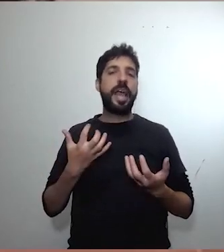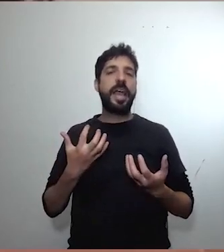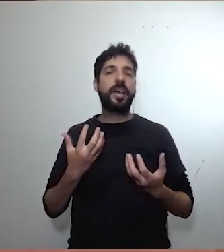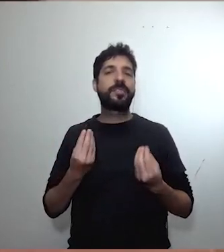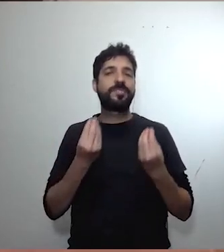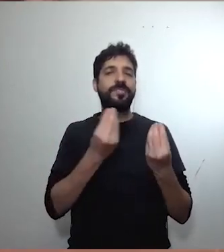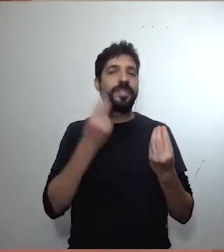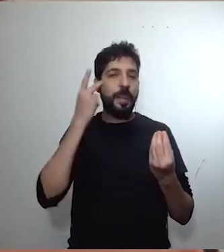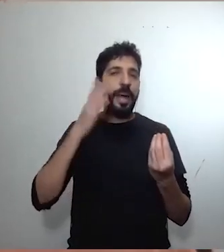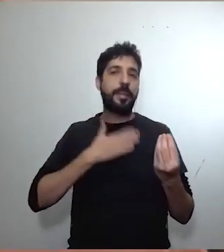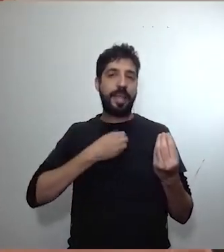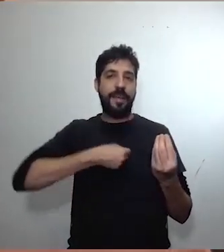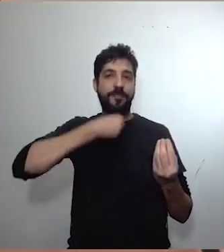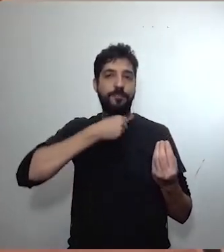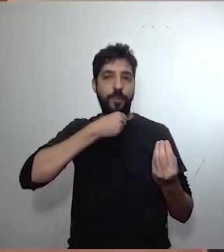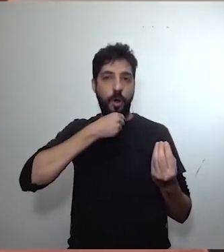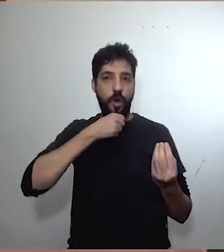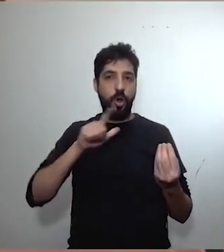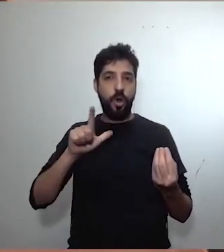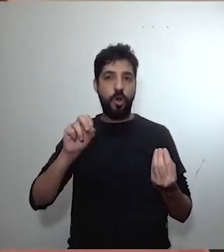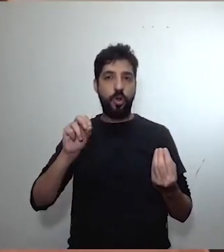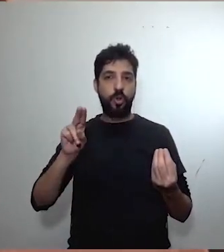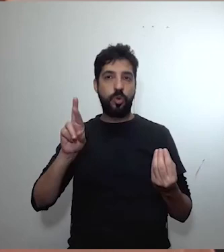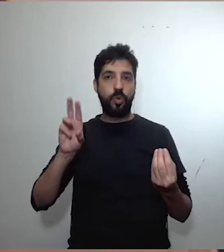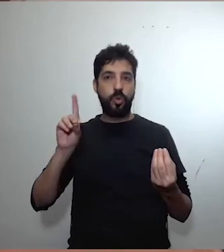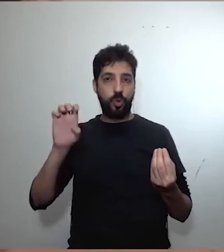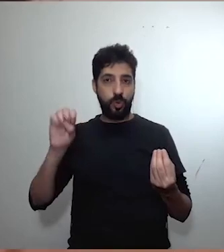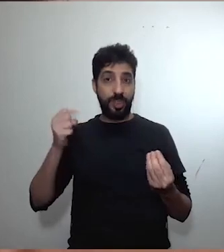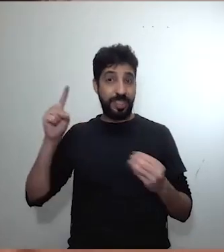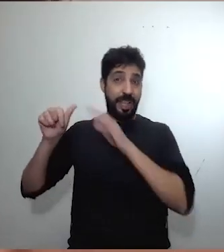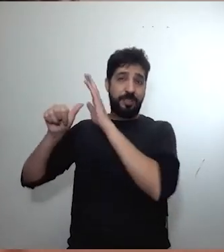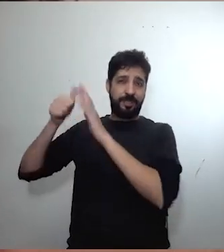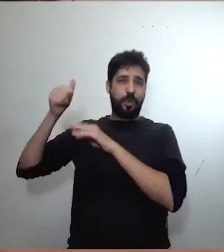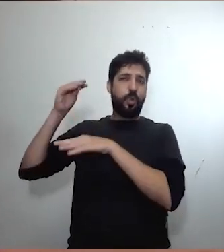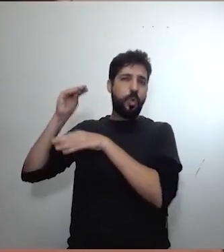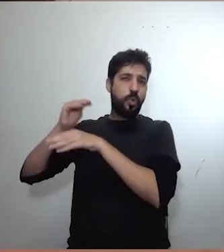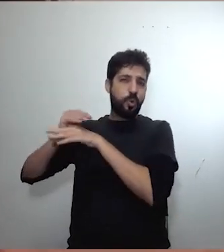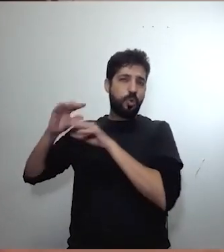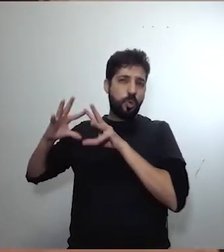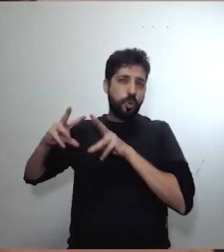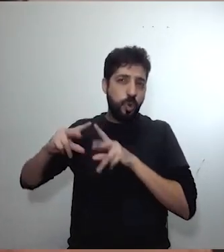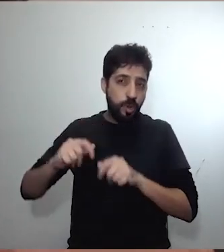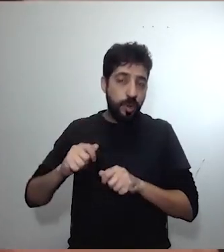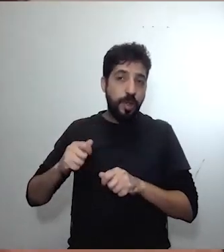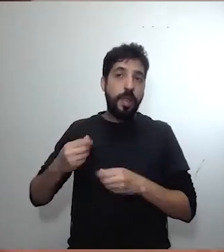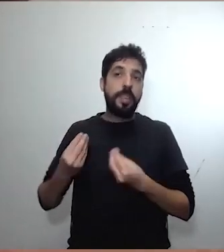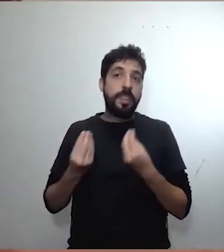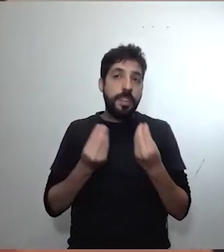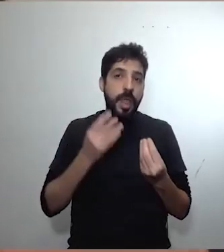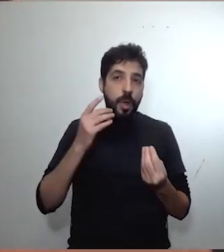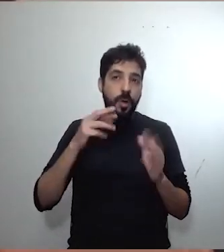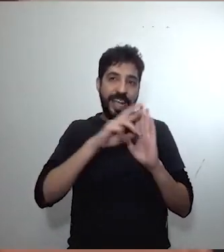de dedicá-los à minha avó, a Dona Lourdes, que é a nossa matriarca, foi a pessoa que trouxe